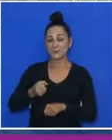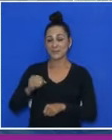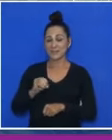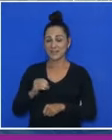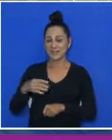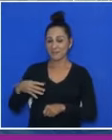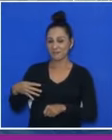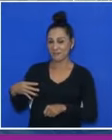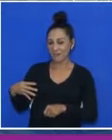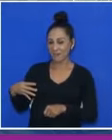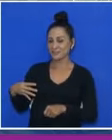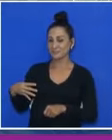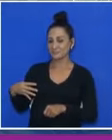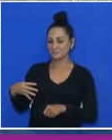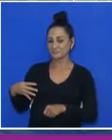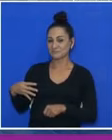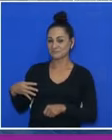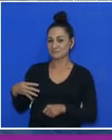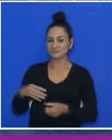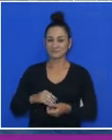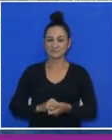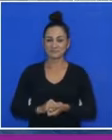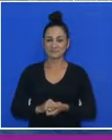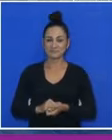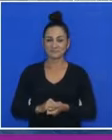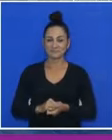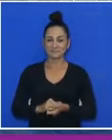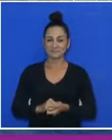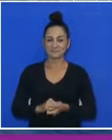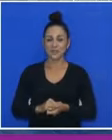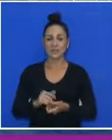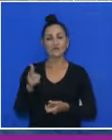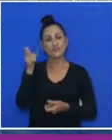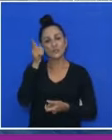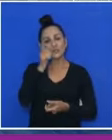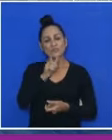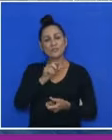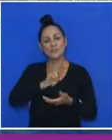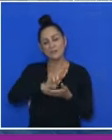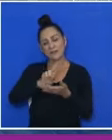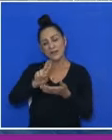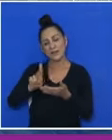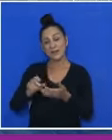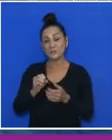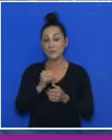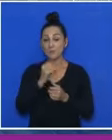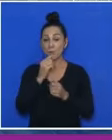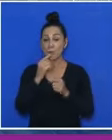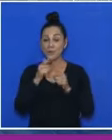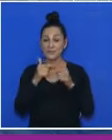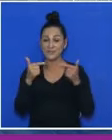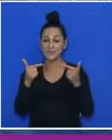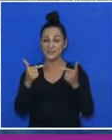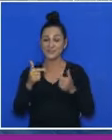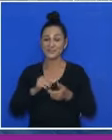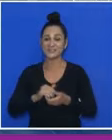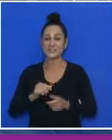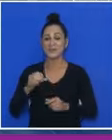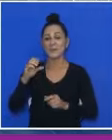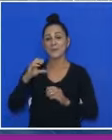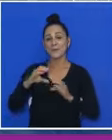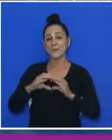04. Marrom, 04. Você tem muitas chances de ganhar. Boa sorte. Bola preta,